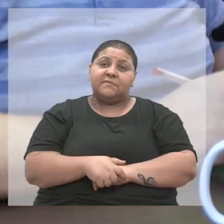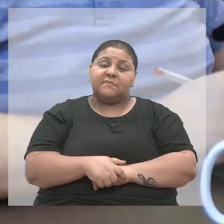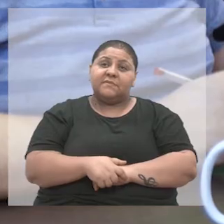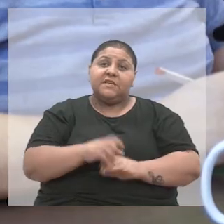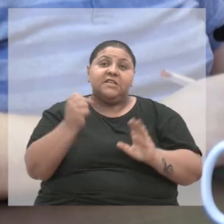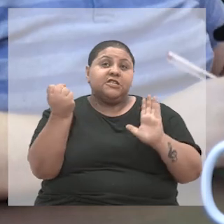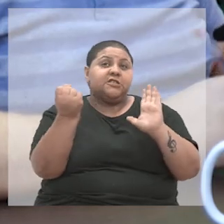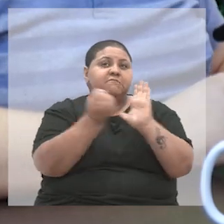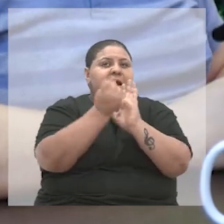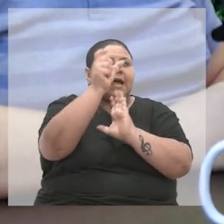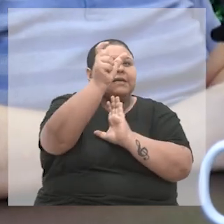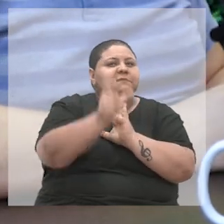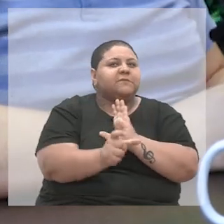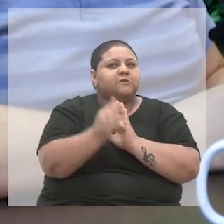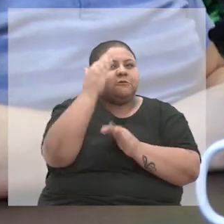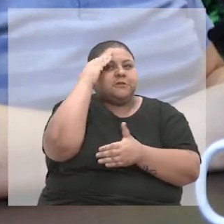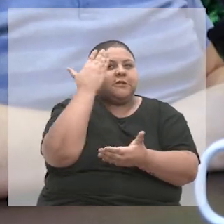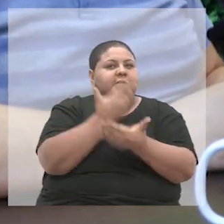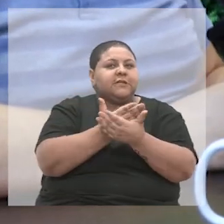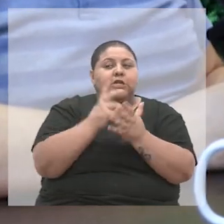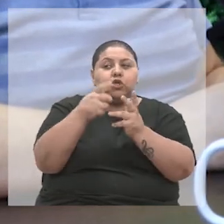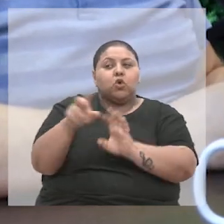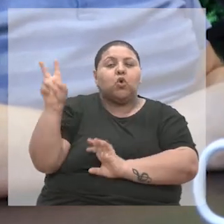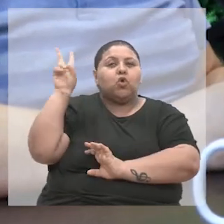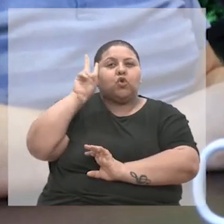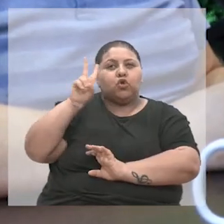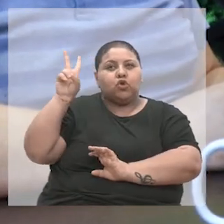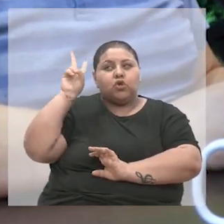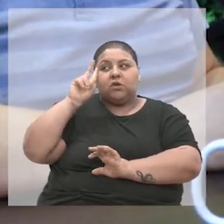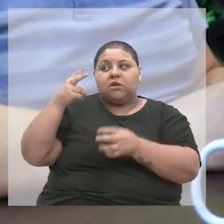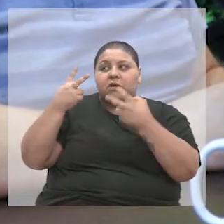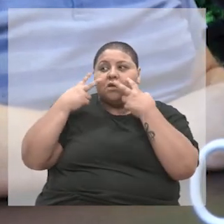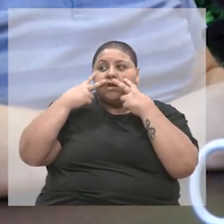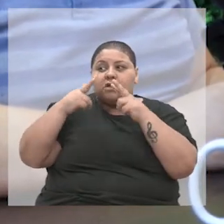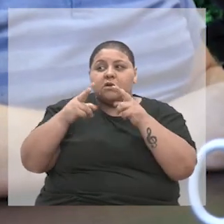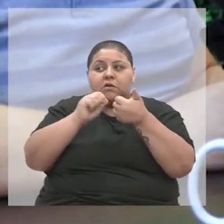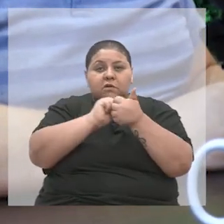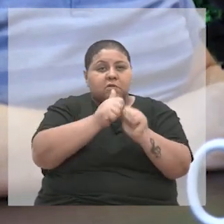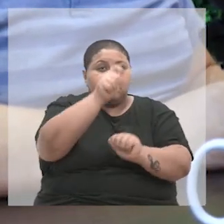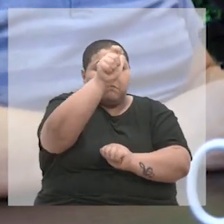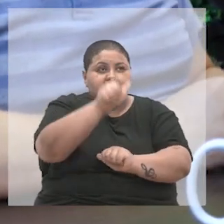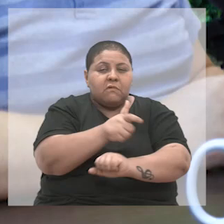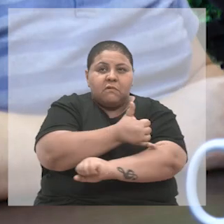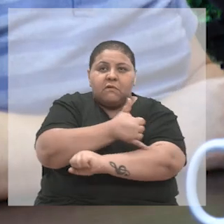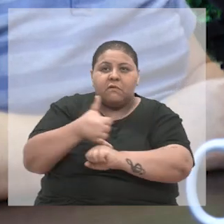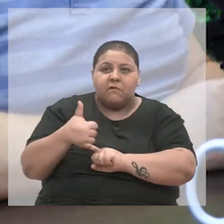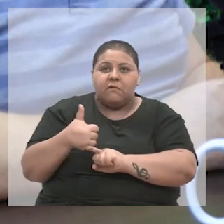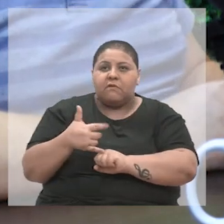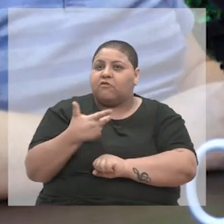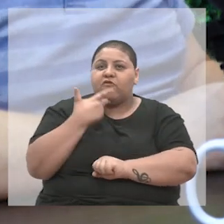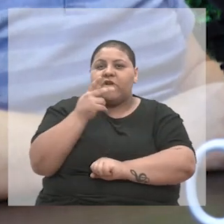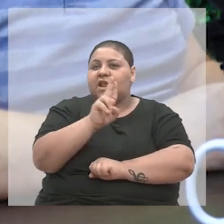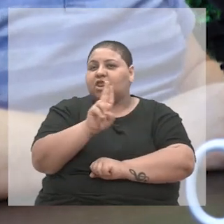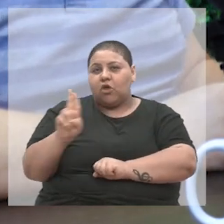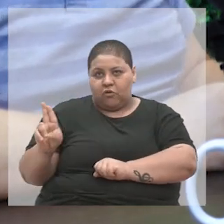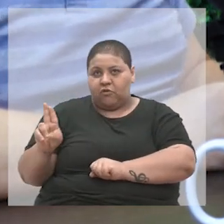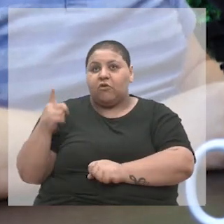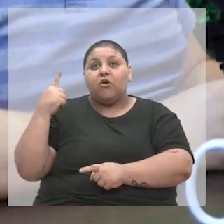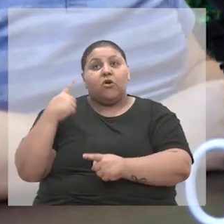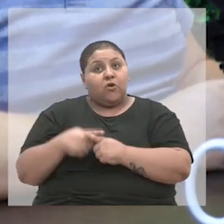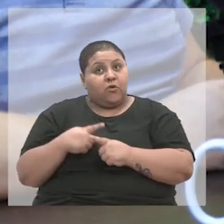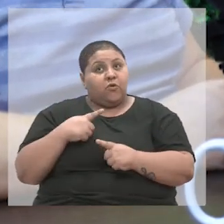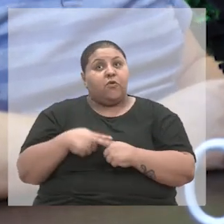alto, né? Ele sempre, pelo todo o histórico que eu tenha visto dele, dos atletas que passaram por ele, não vamos citar nomes aqui, Fonseca,